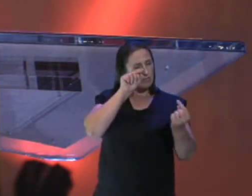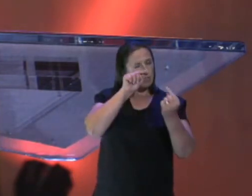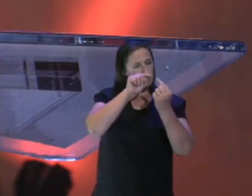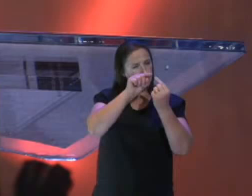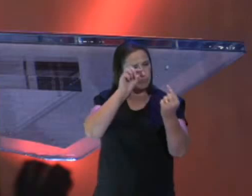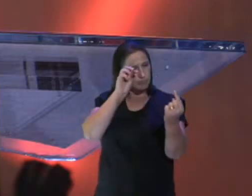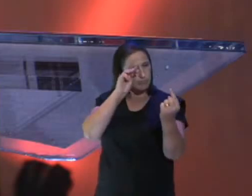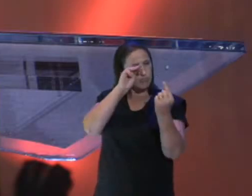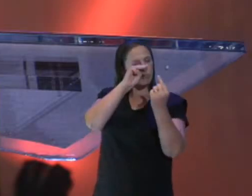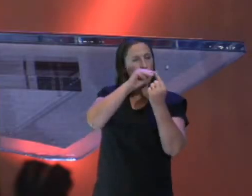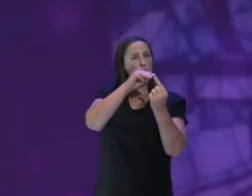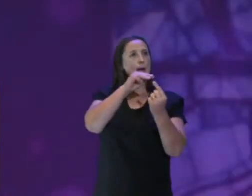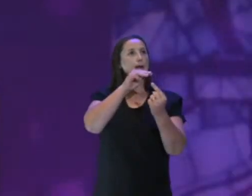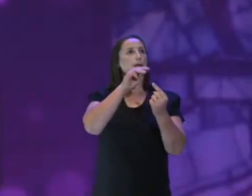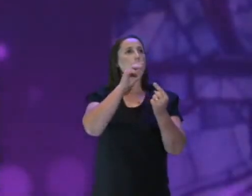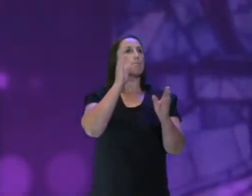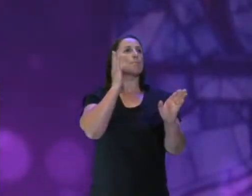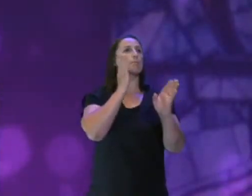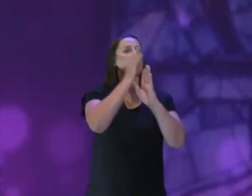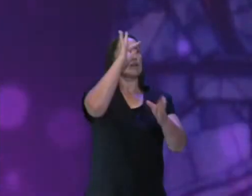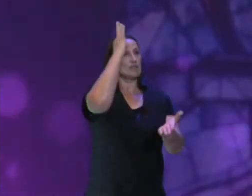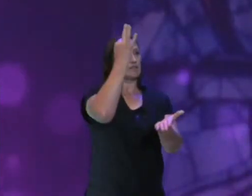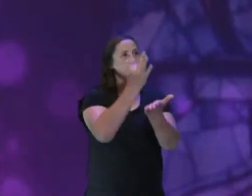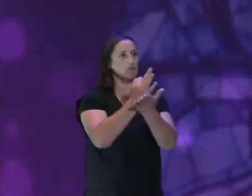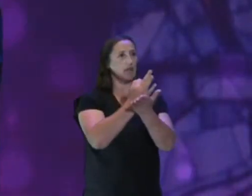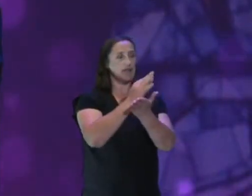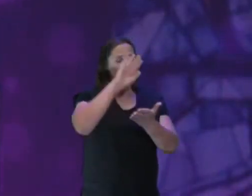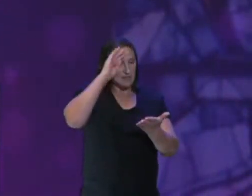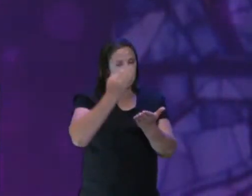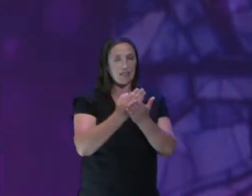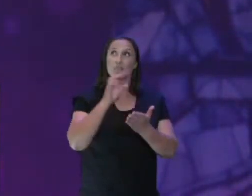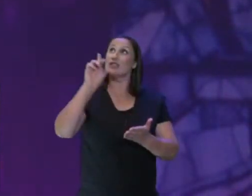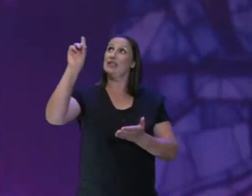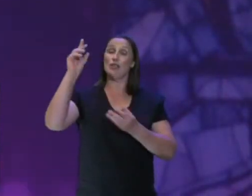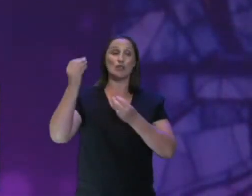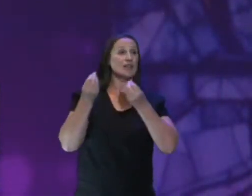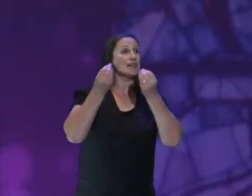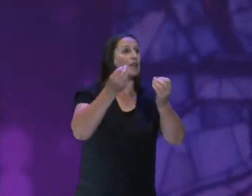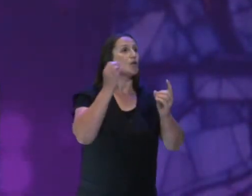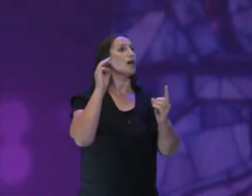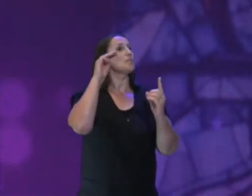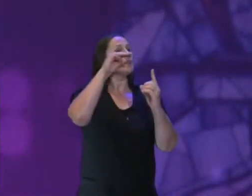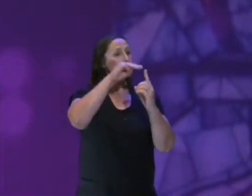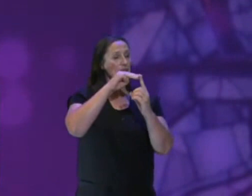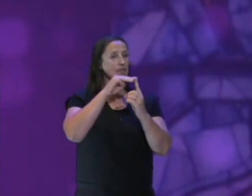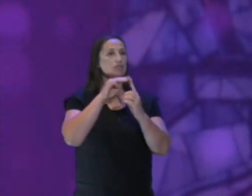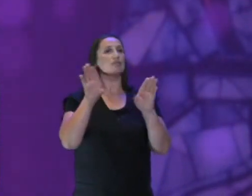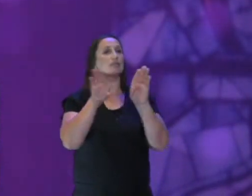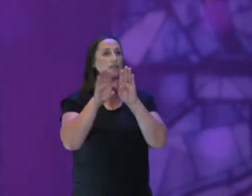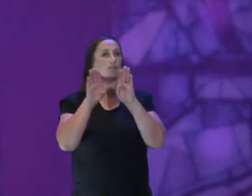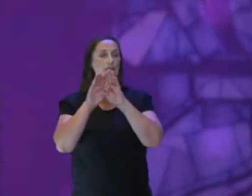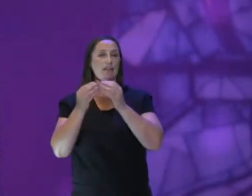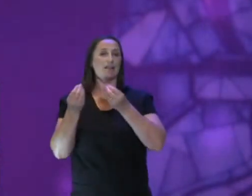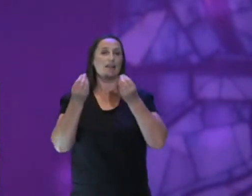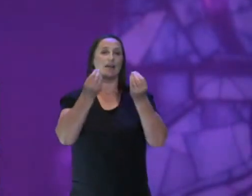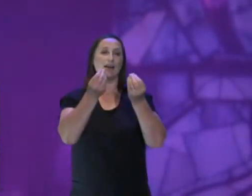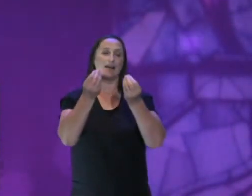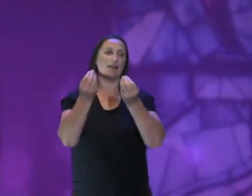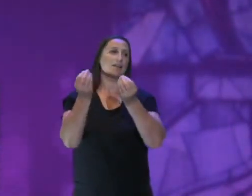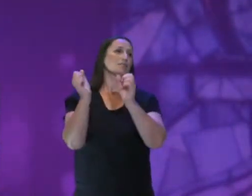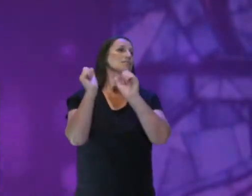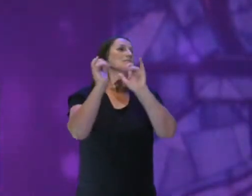fé, crendo que o Senhor que deu a missão daria graça para concluí-la.